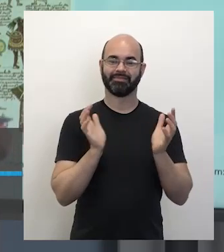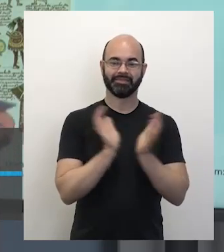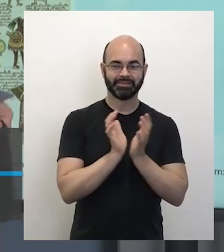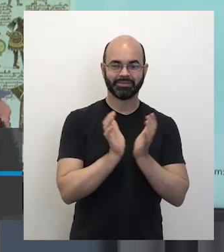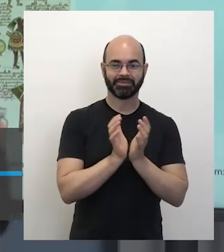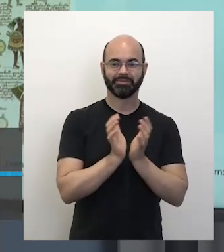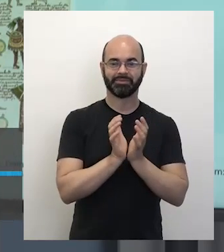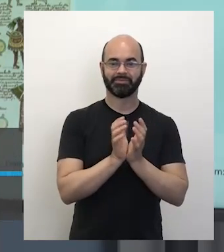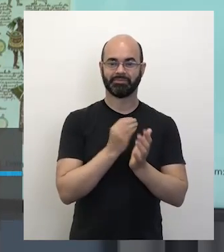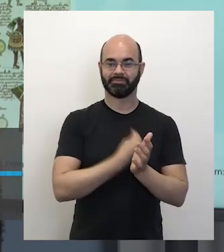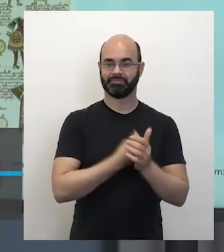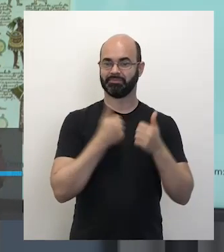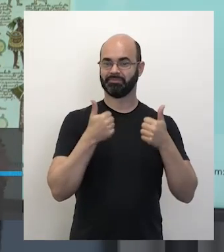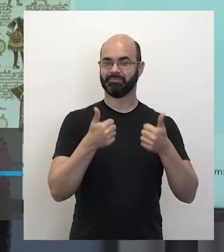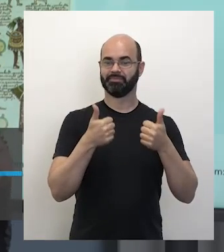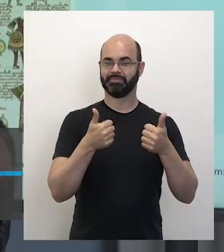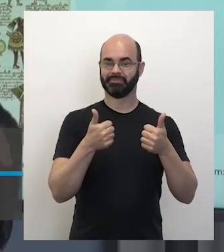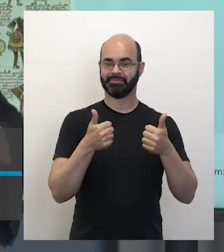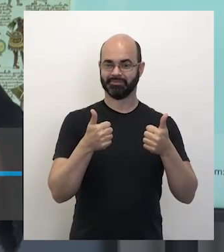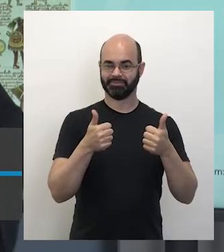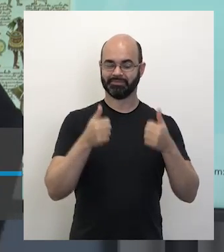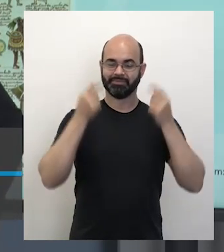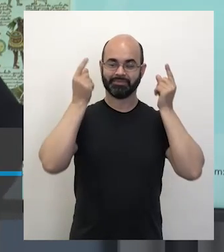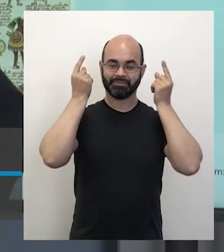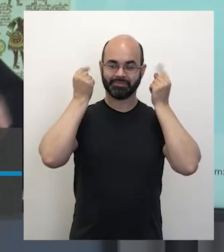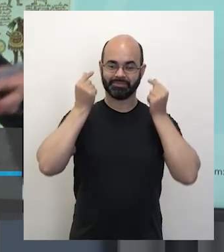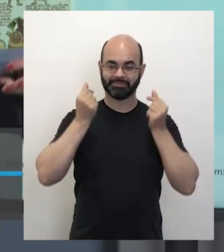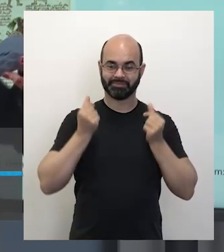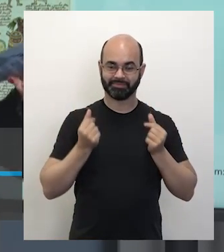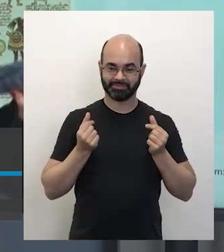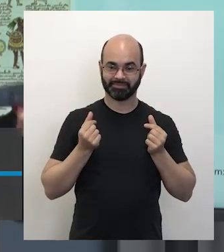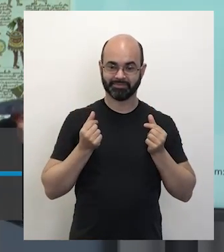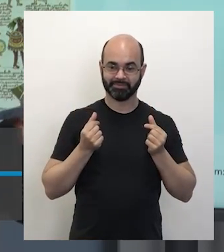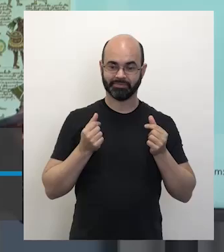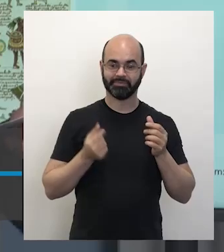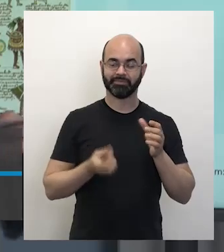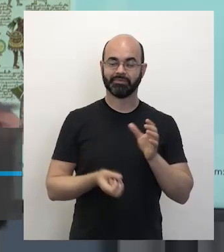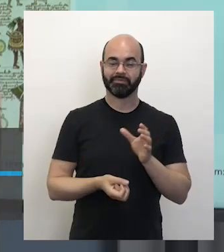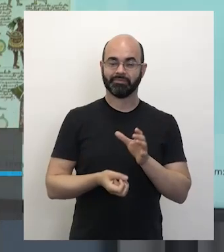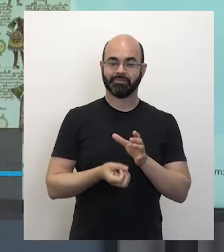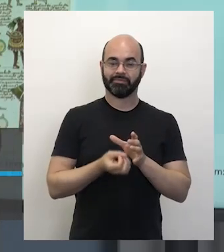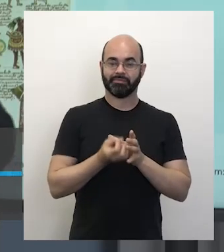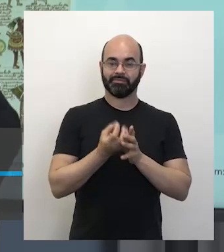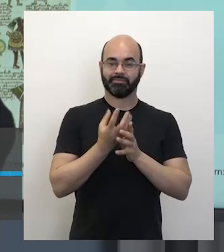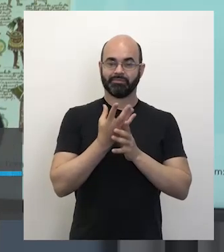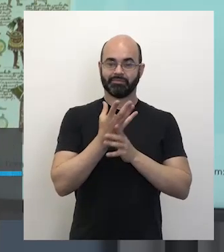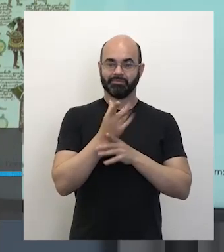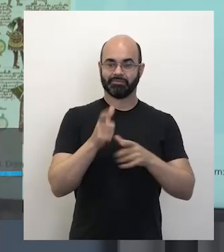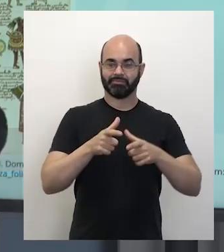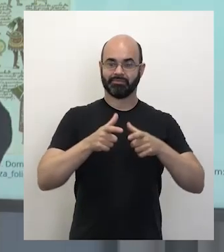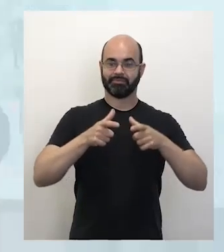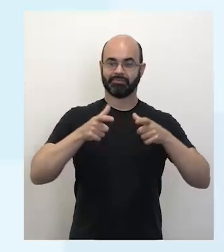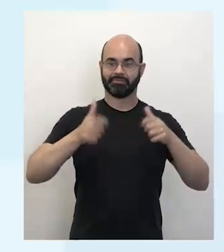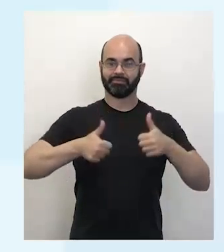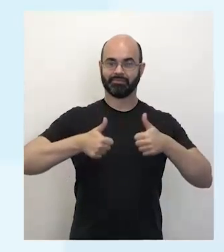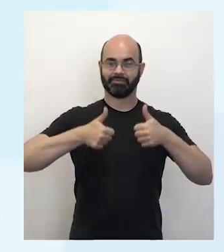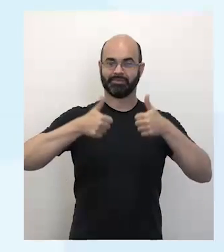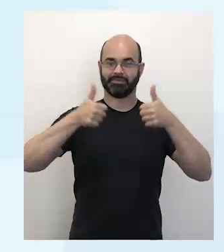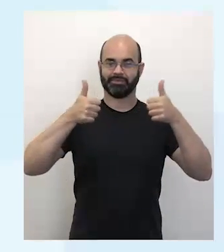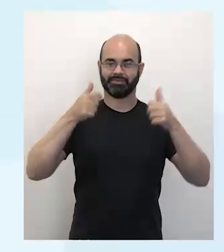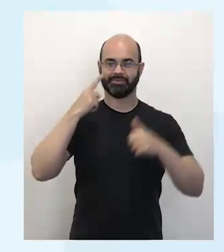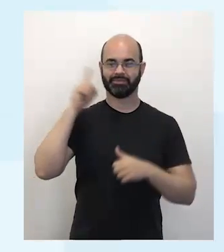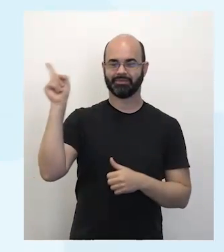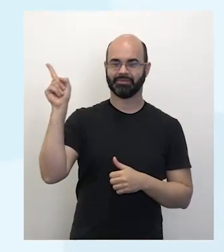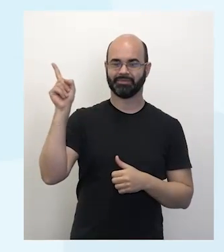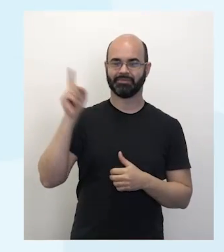nós estamos mostrando o povo asteca no momento do florescer mesmo da civilização. Eu vou colocar na tela para vocês os